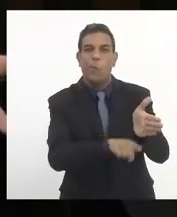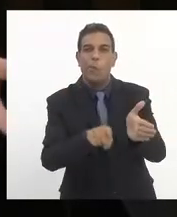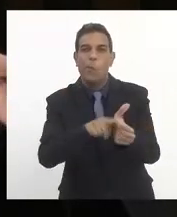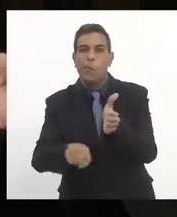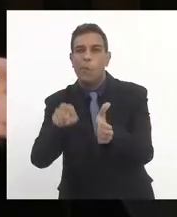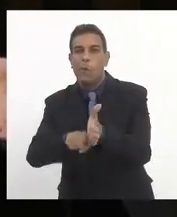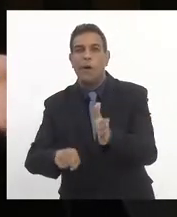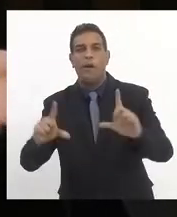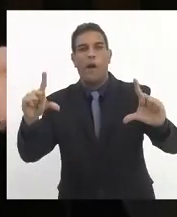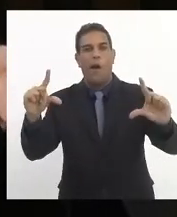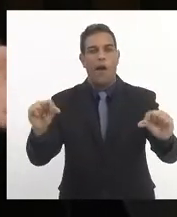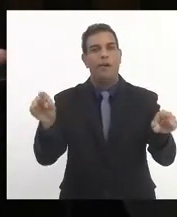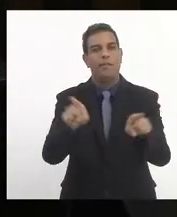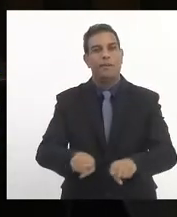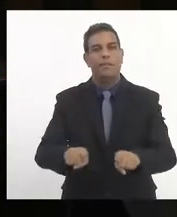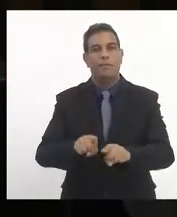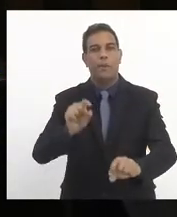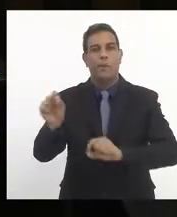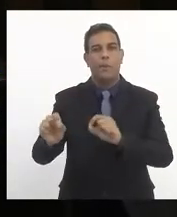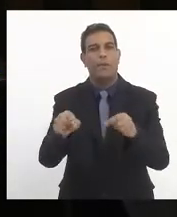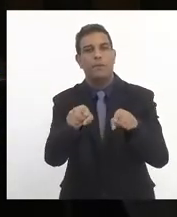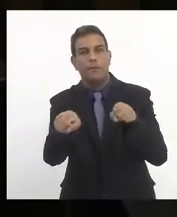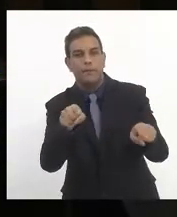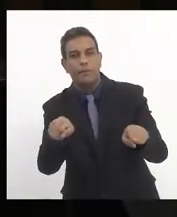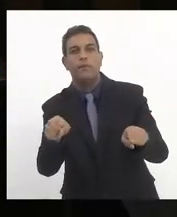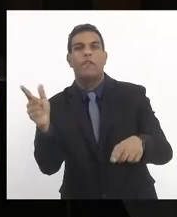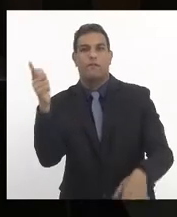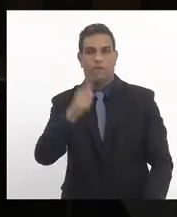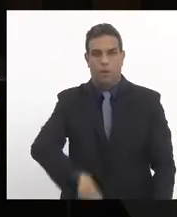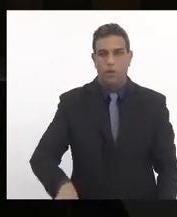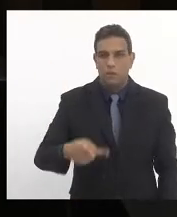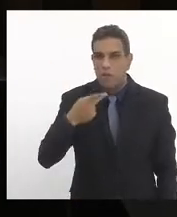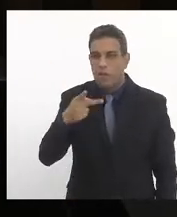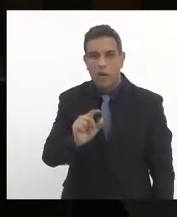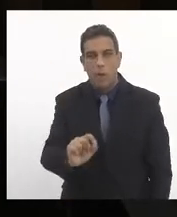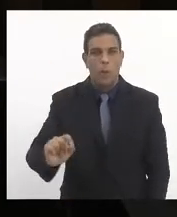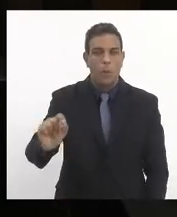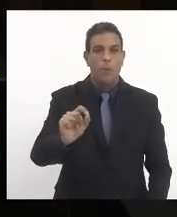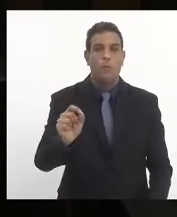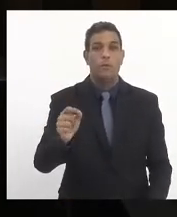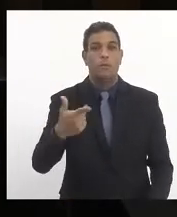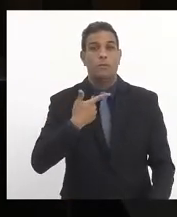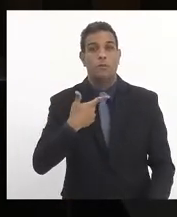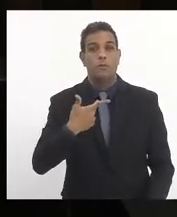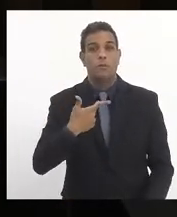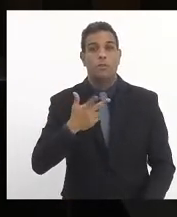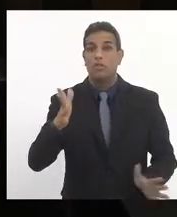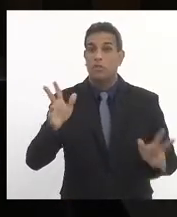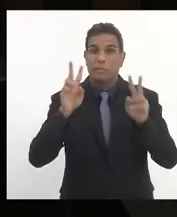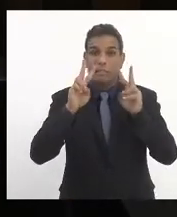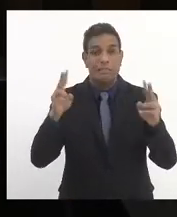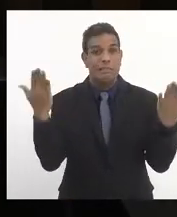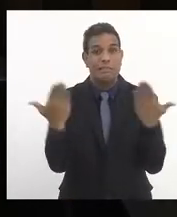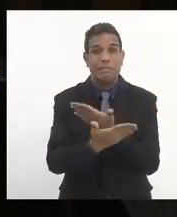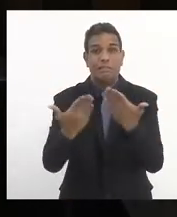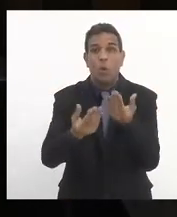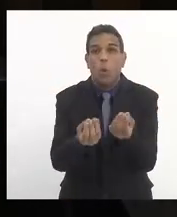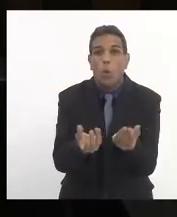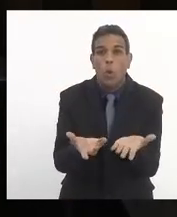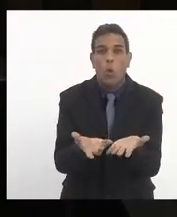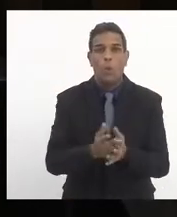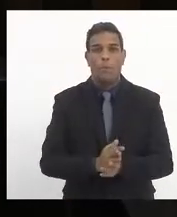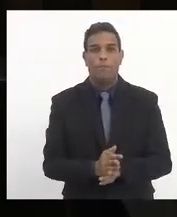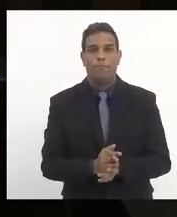foram superfaturados. Isso é, volto a dizer, vovó viu a uva. Por que que